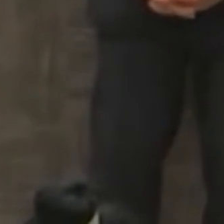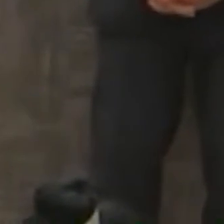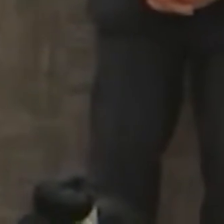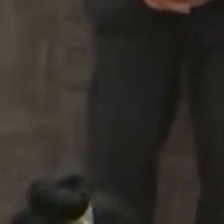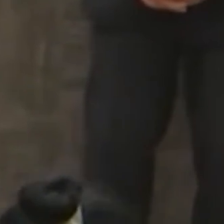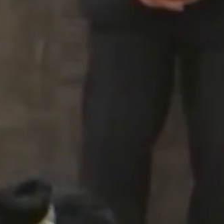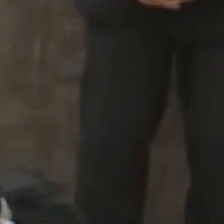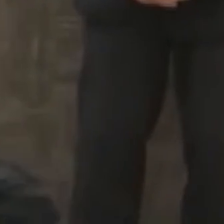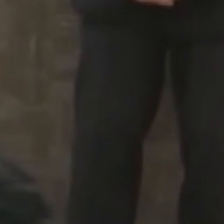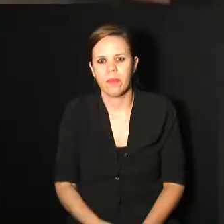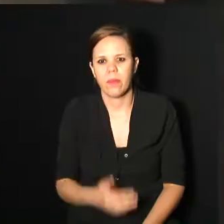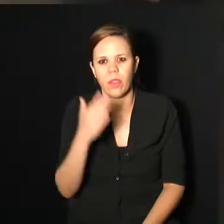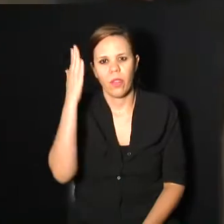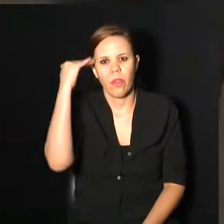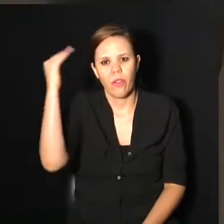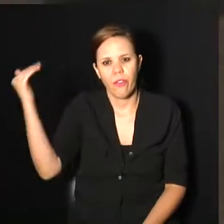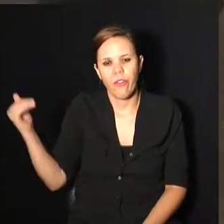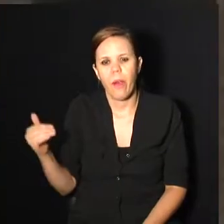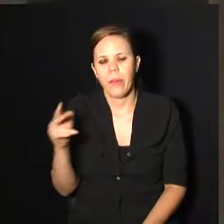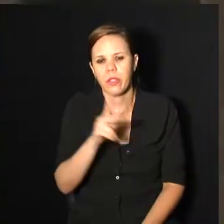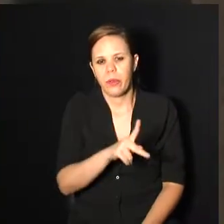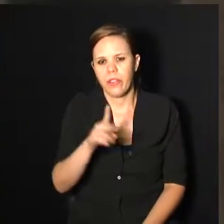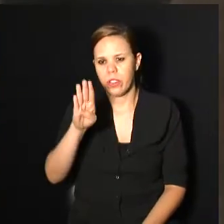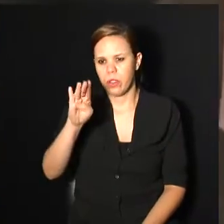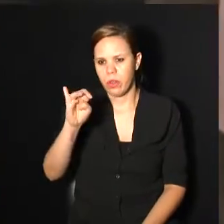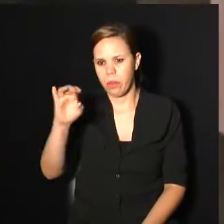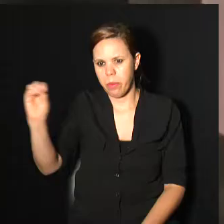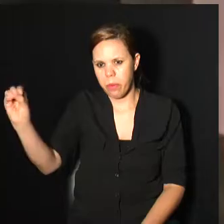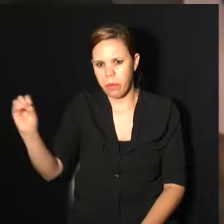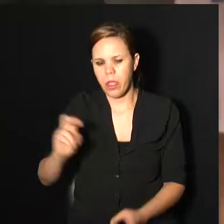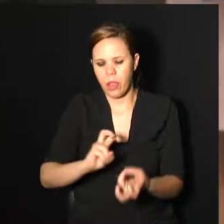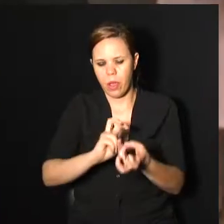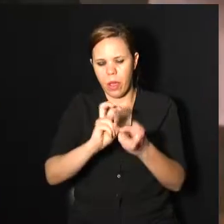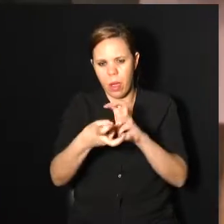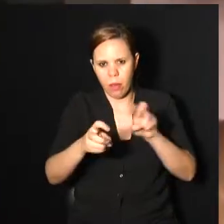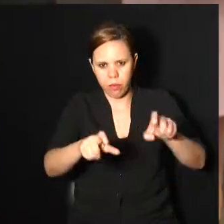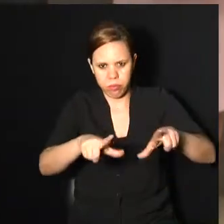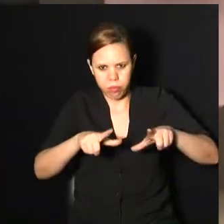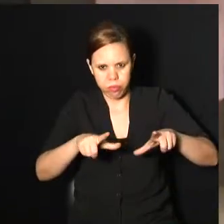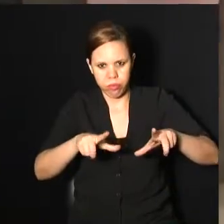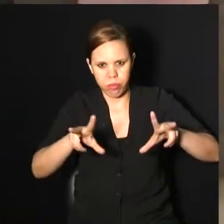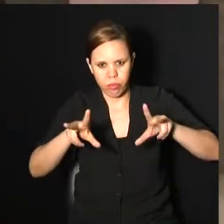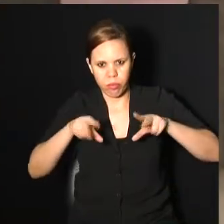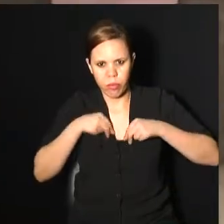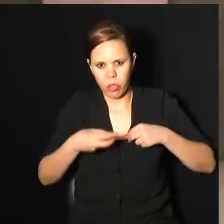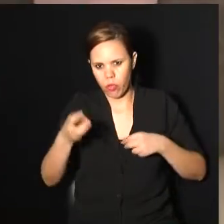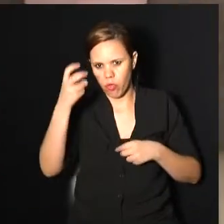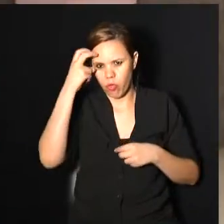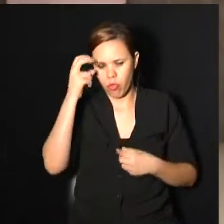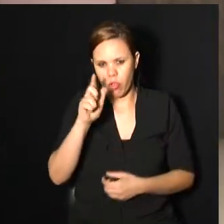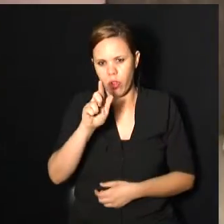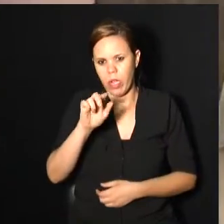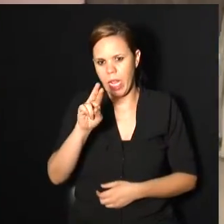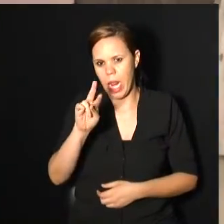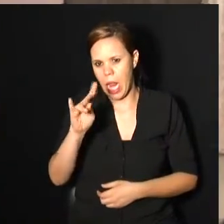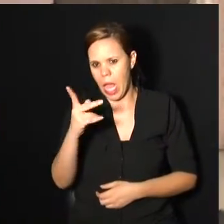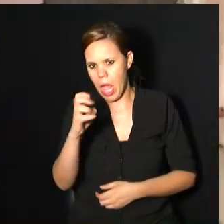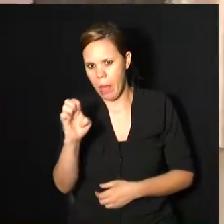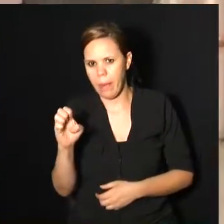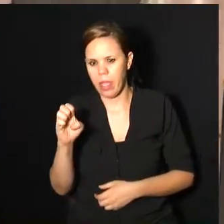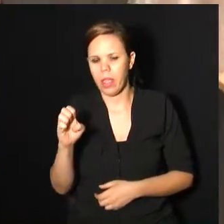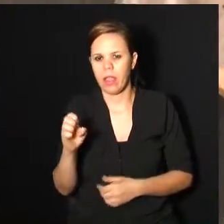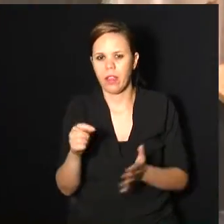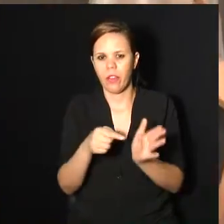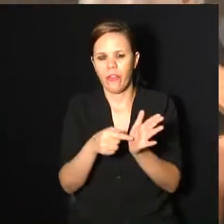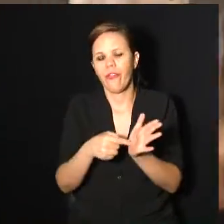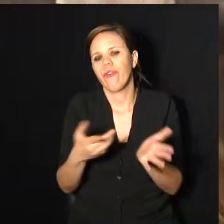Conhecido como Mestre Bill, o capoeirista José Abílio Pereira recebeu o diploma de mérito cultural Guilherme de Almeida das mãos do